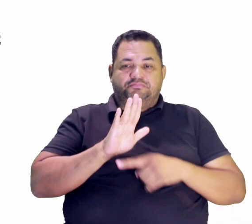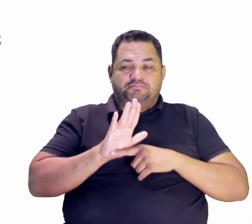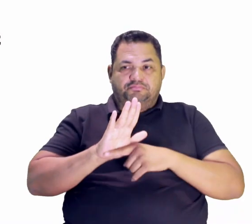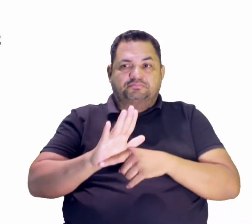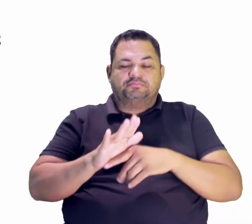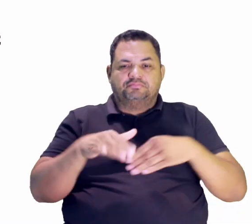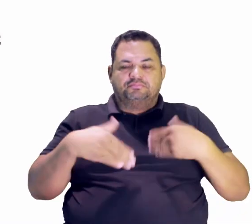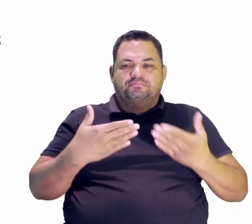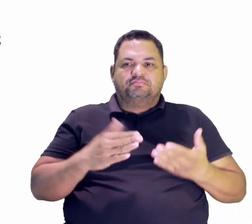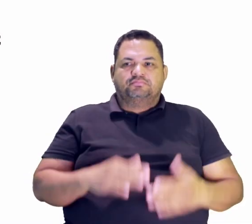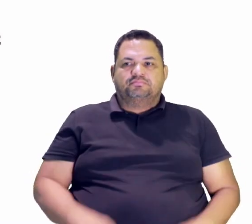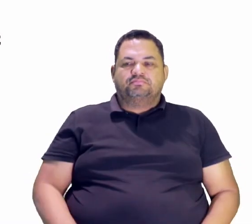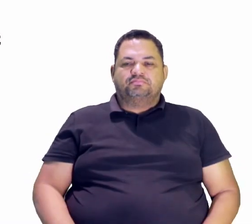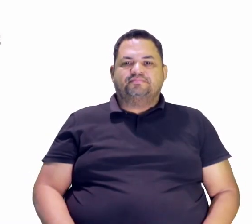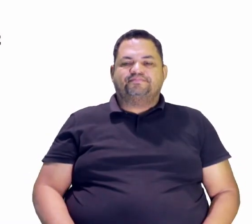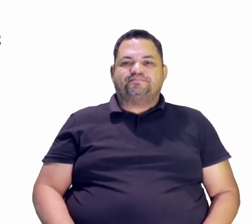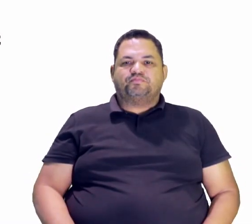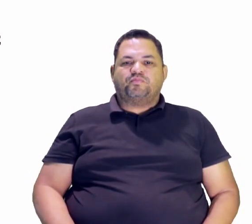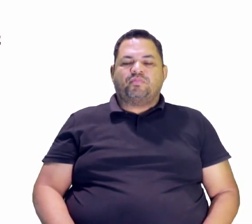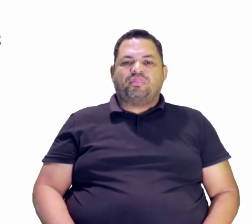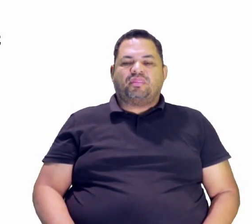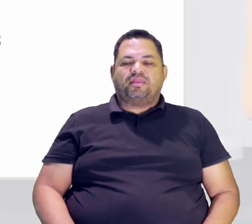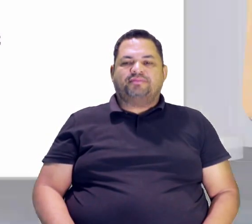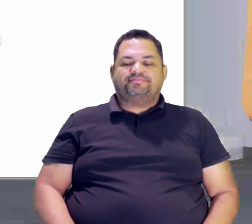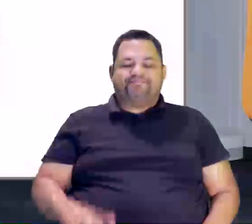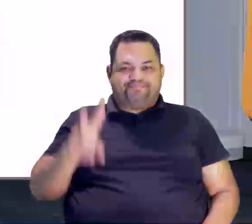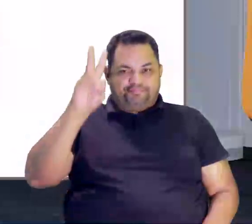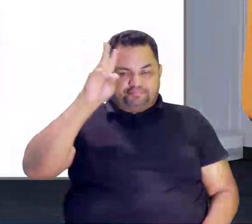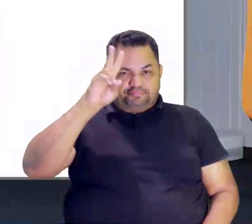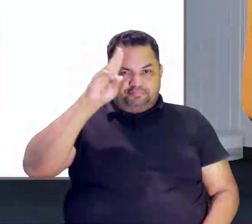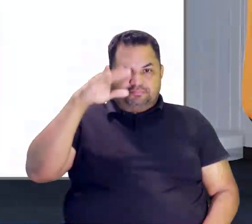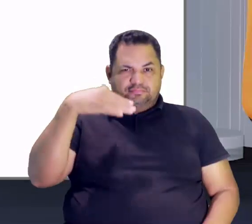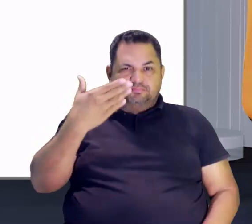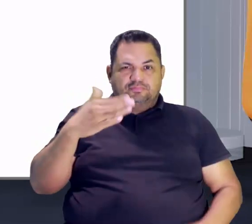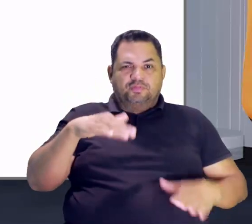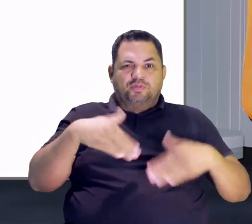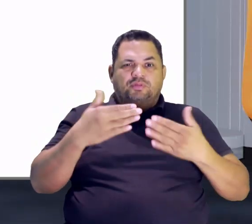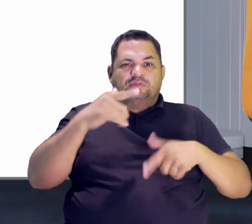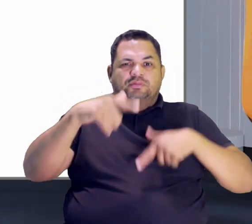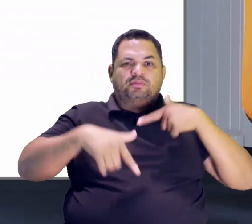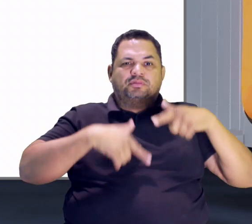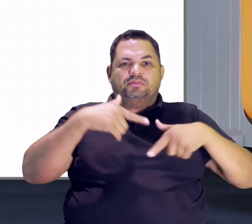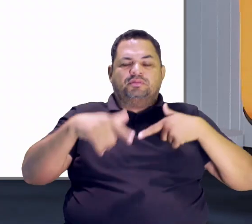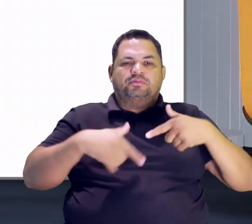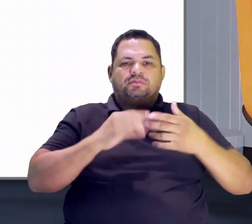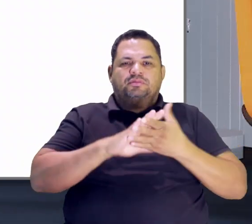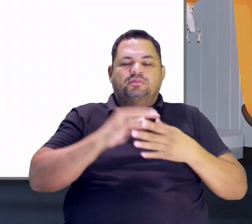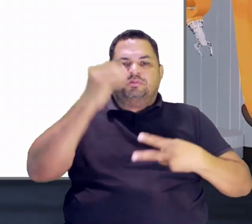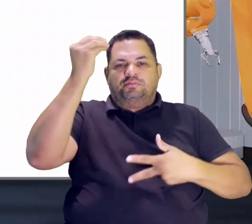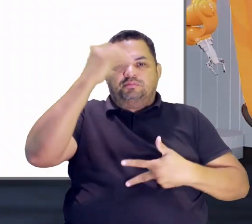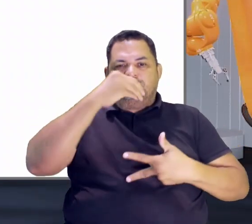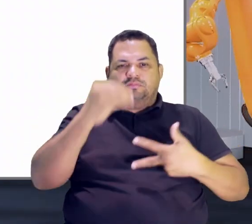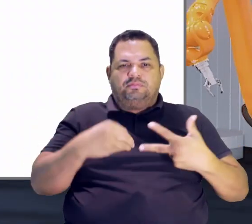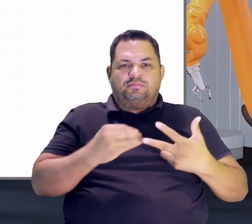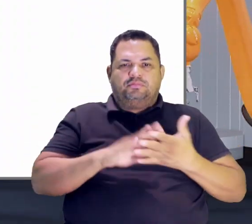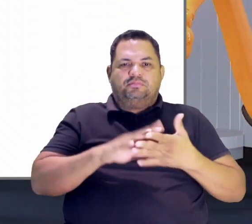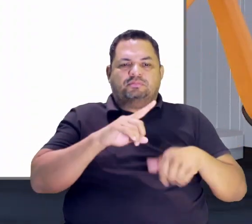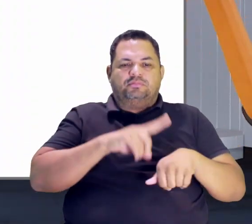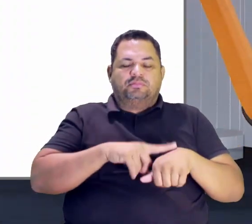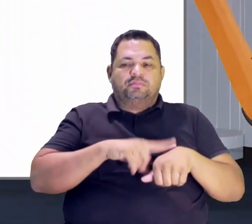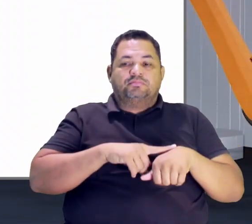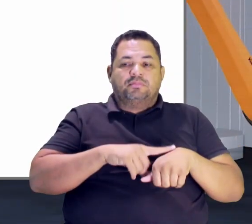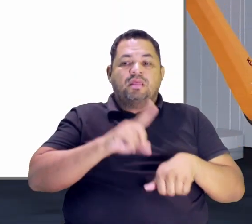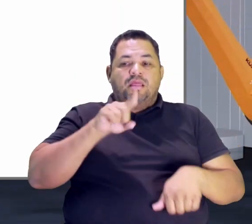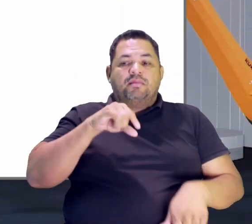muito, tá? Lembre-se, pessoal, que ó, quando nós trabalhamos a questão do Enem, o tempo é